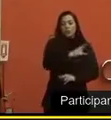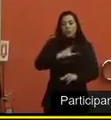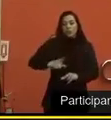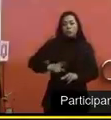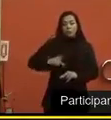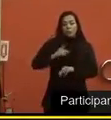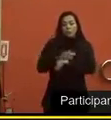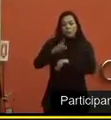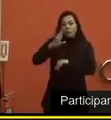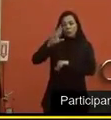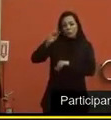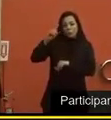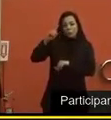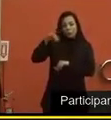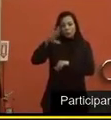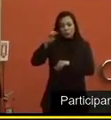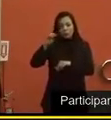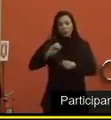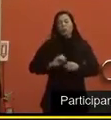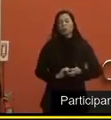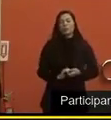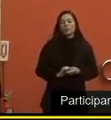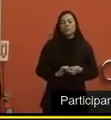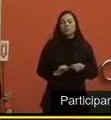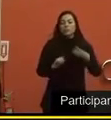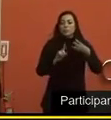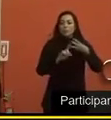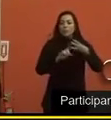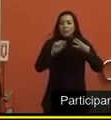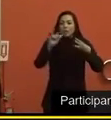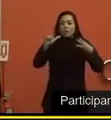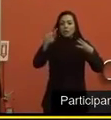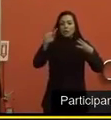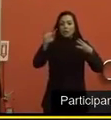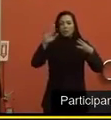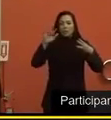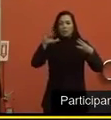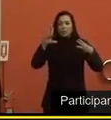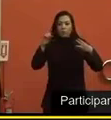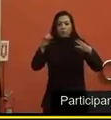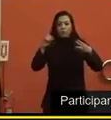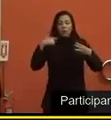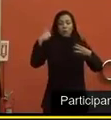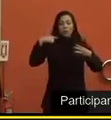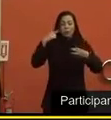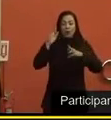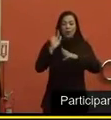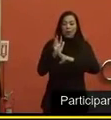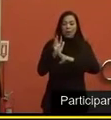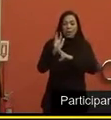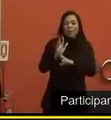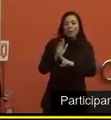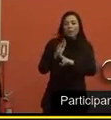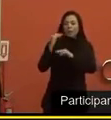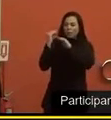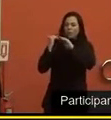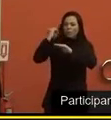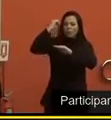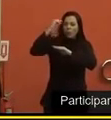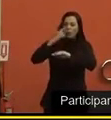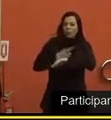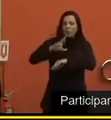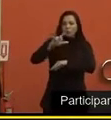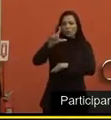doutor Rodrigo Melo do Nascimento; doutor Alfredo Hilário de Souza, advogado, representando o excelentíssimo senhor